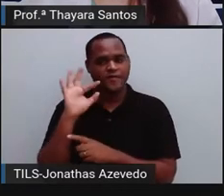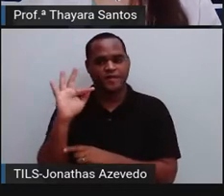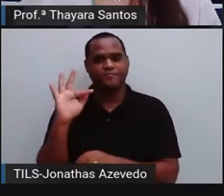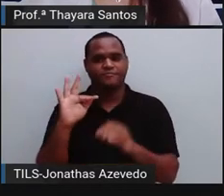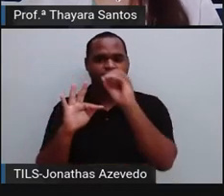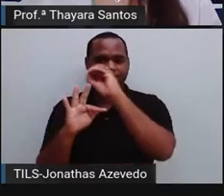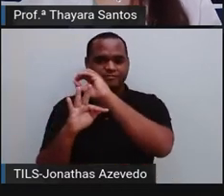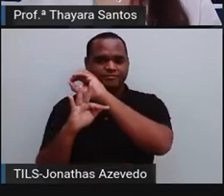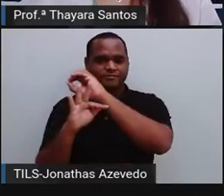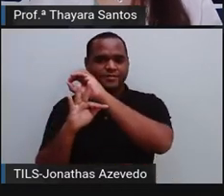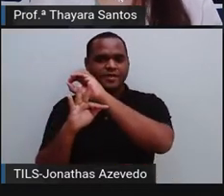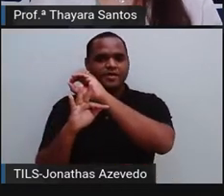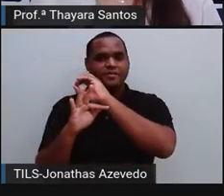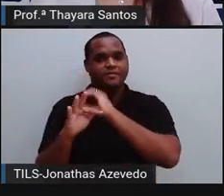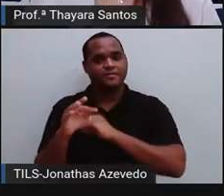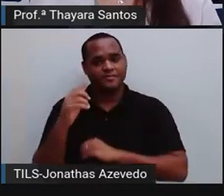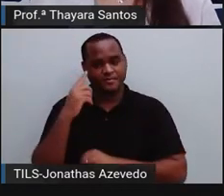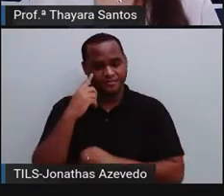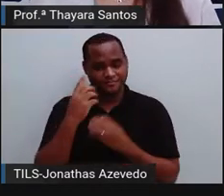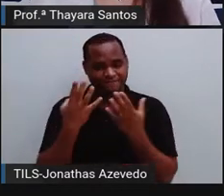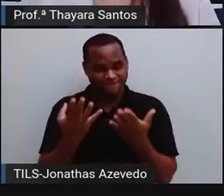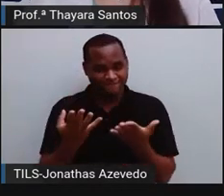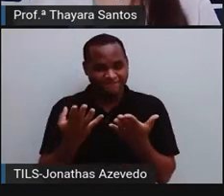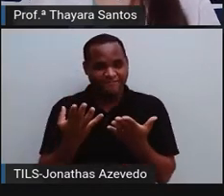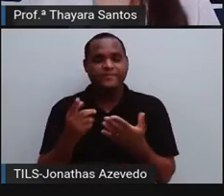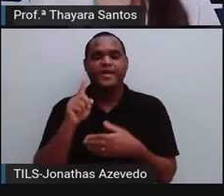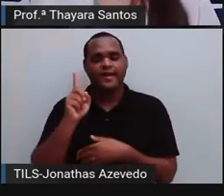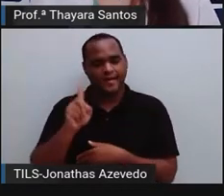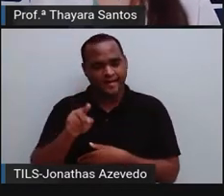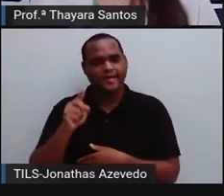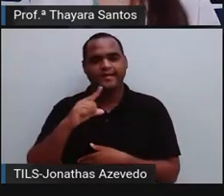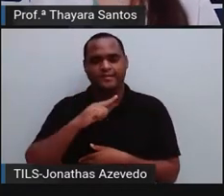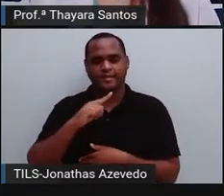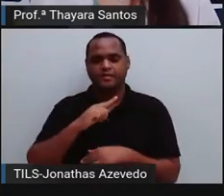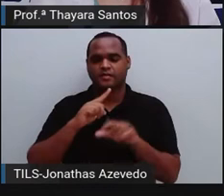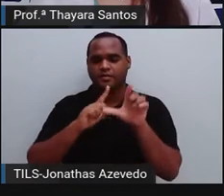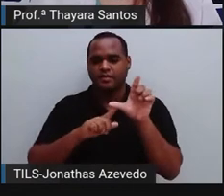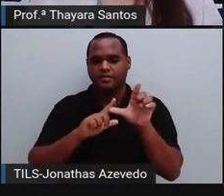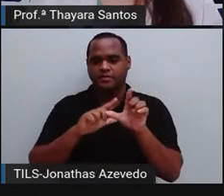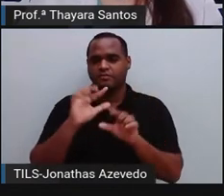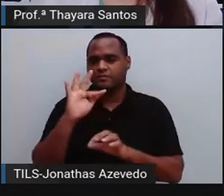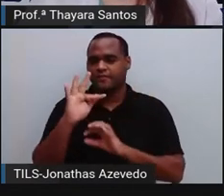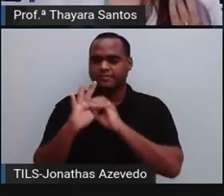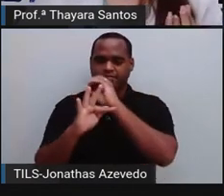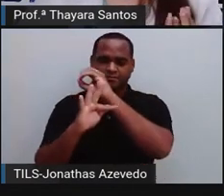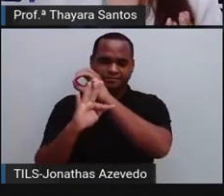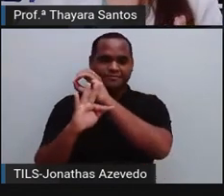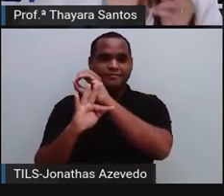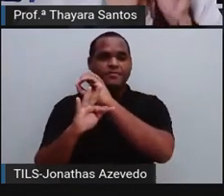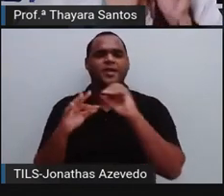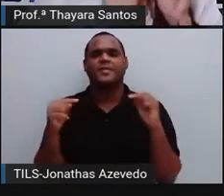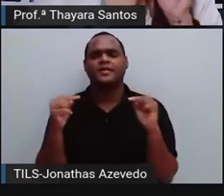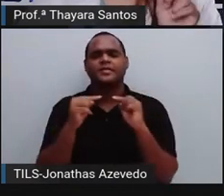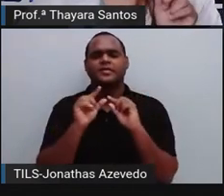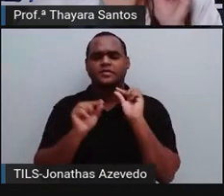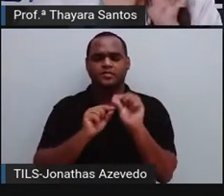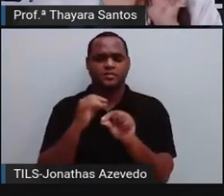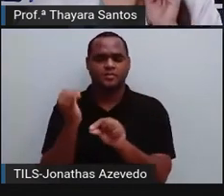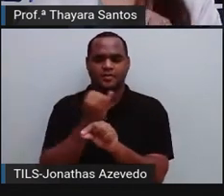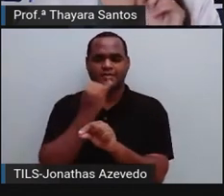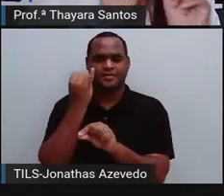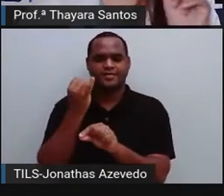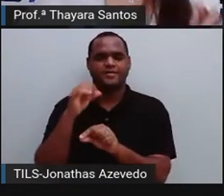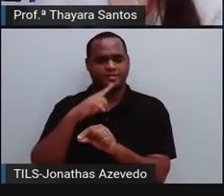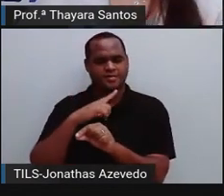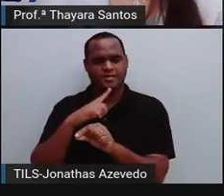em Fahrenheit, que é essa bolinha com a letrinha F aqui representando. Mas o interessante